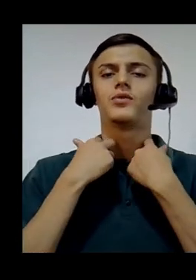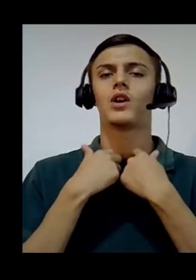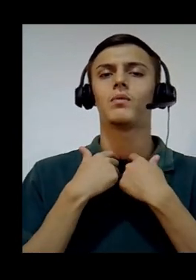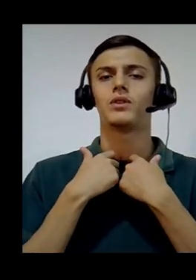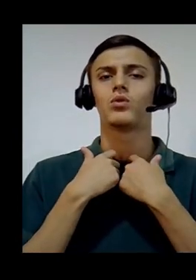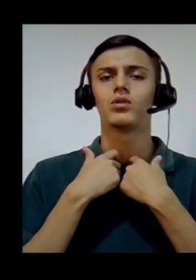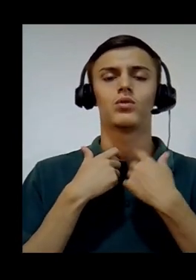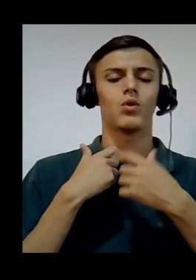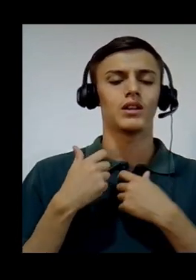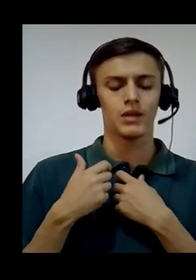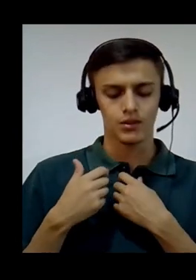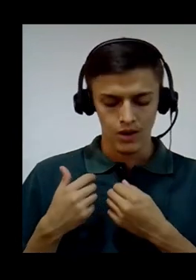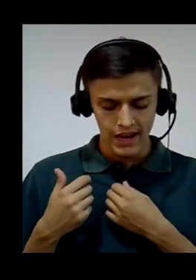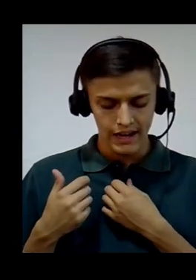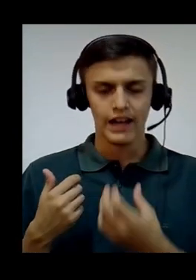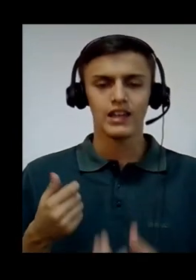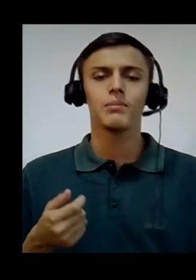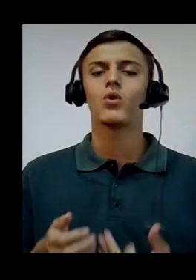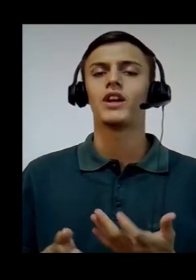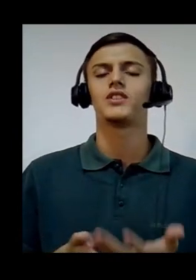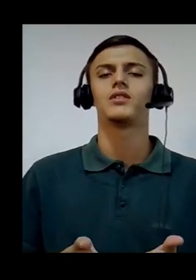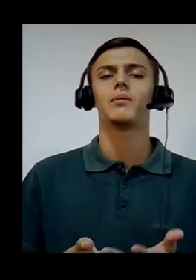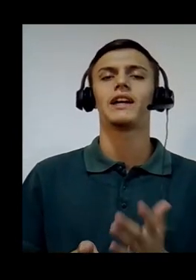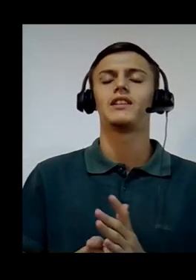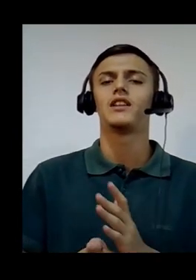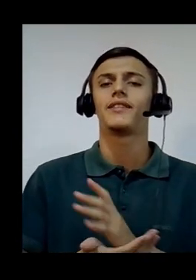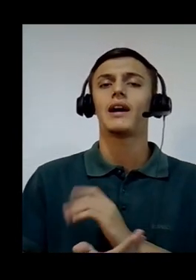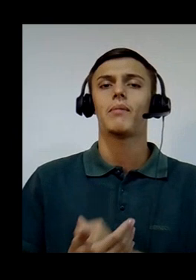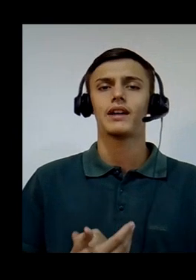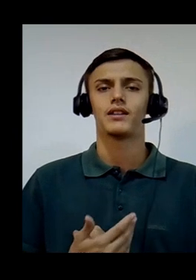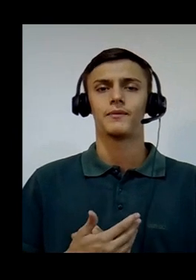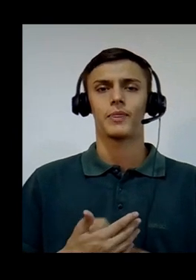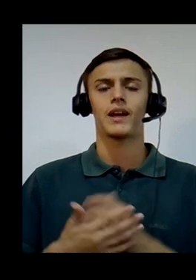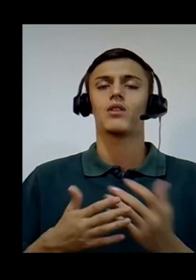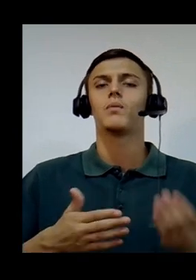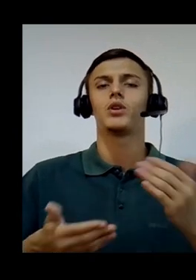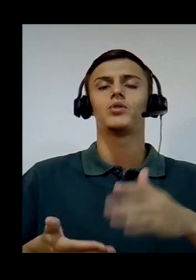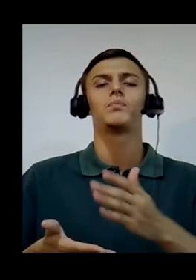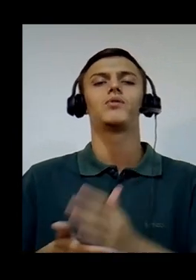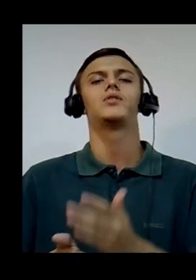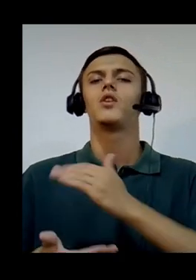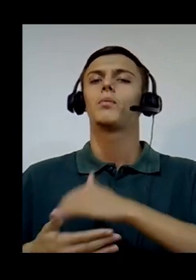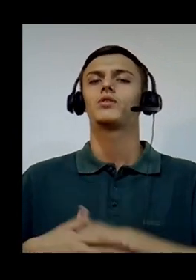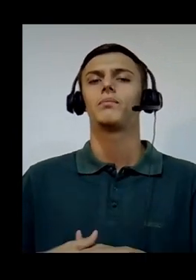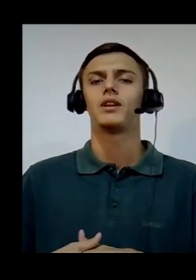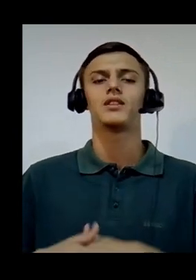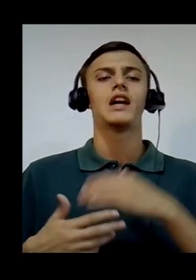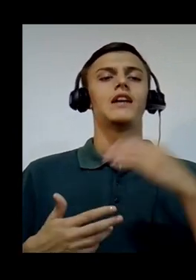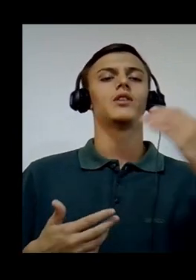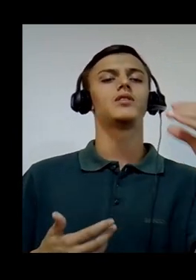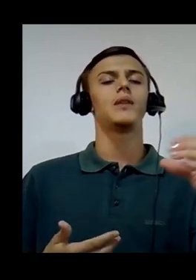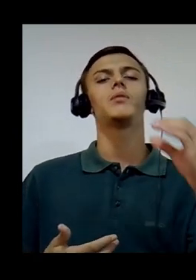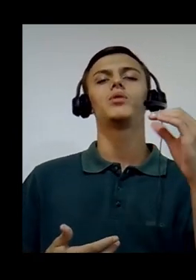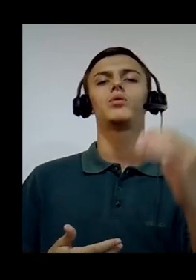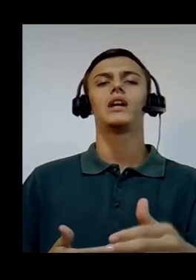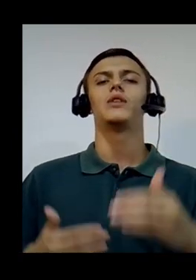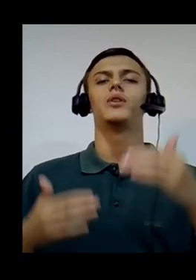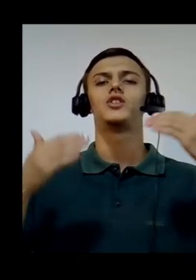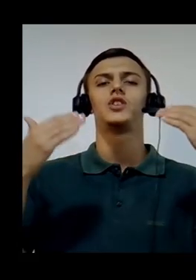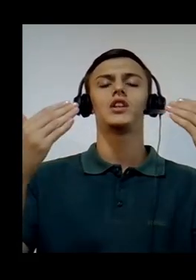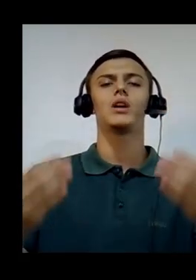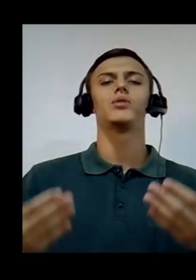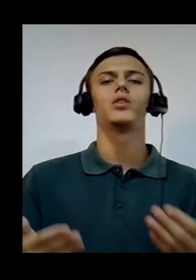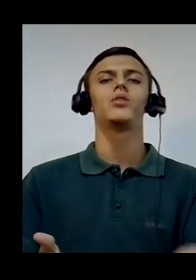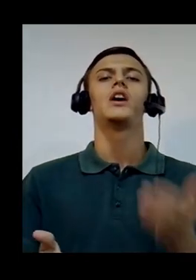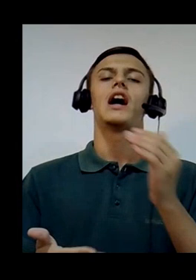máquina, danificar o meu pescoço, ou até mesmo cair a minha corrente dentro da máquina e danificar a máquina, né, causar um prejuízo para você ou para sua empresa. Então, sempre muito